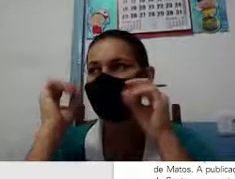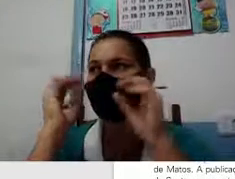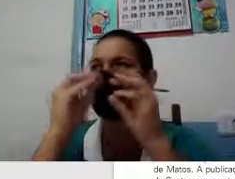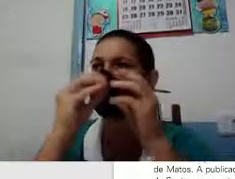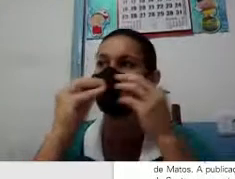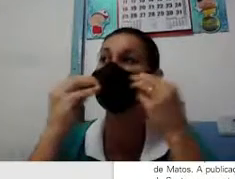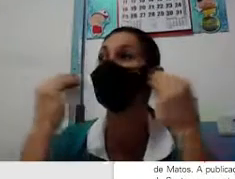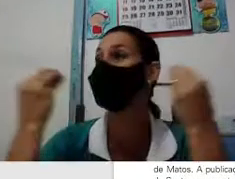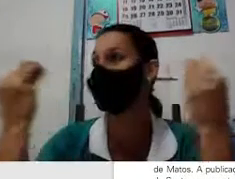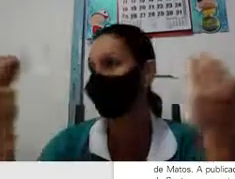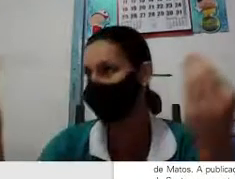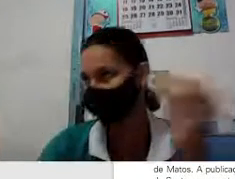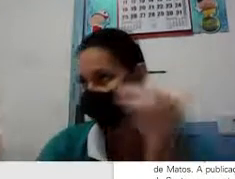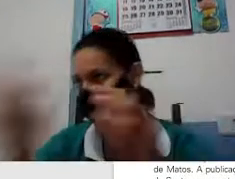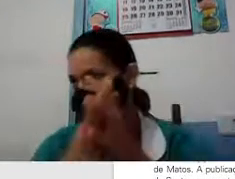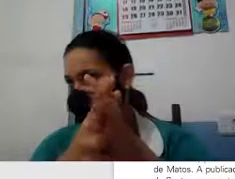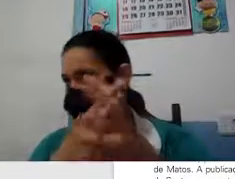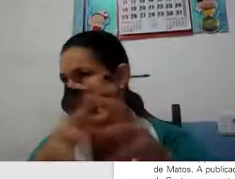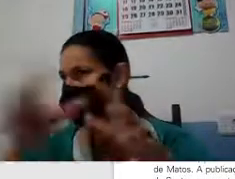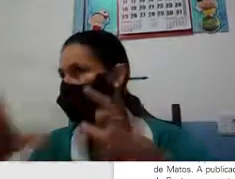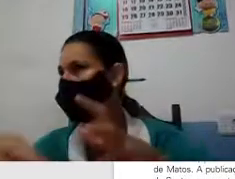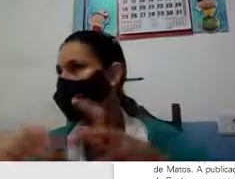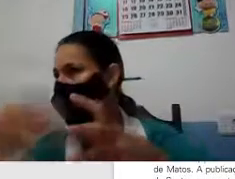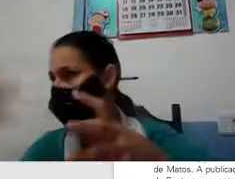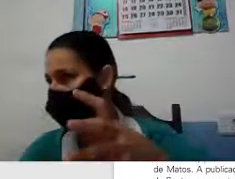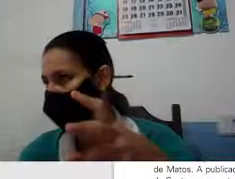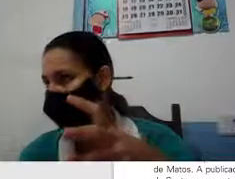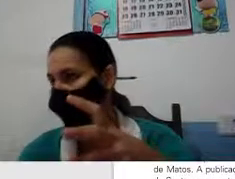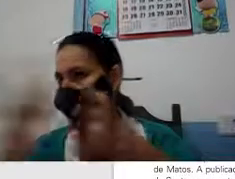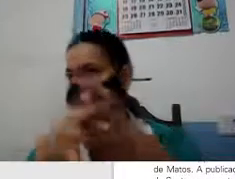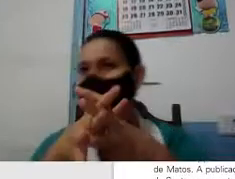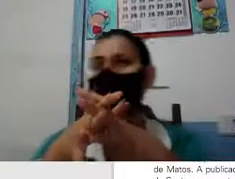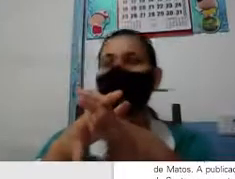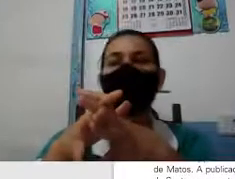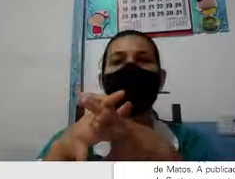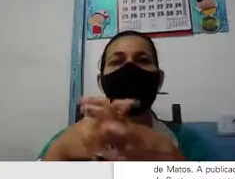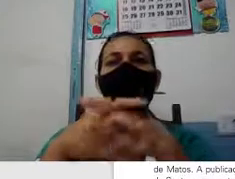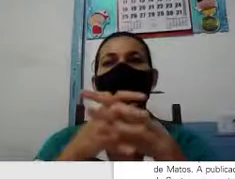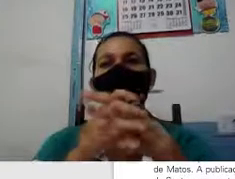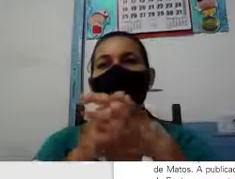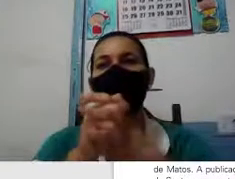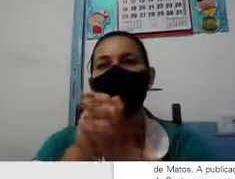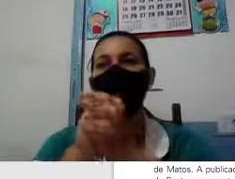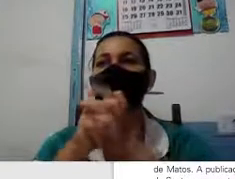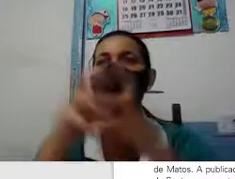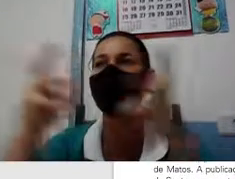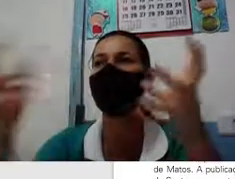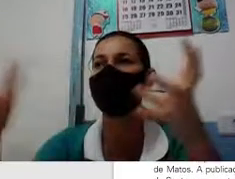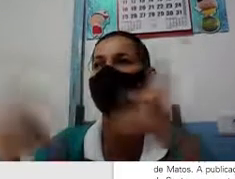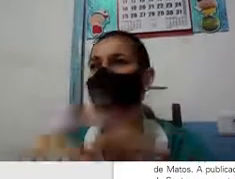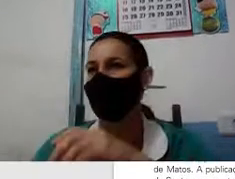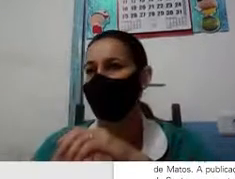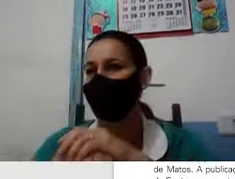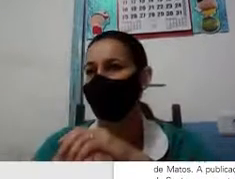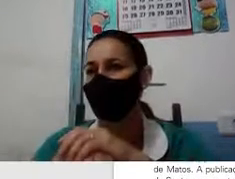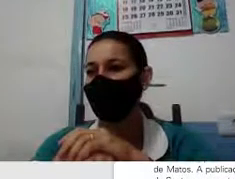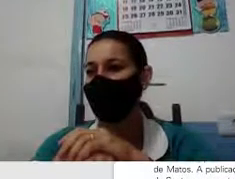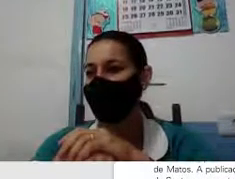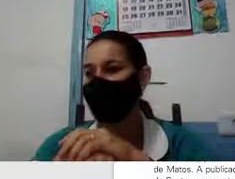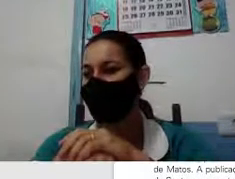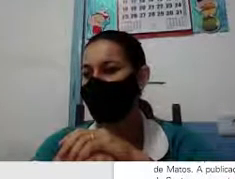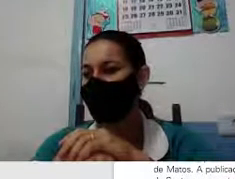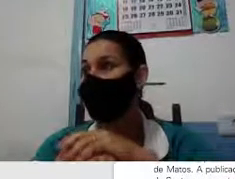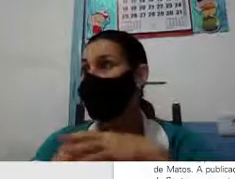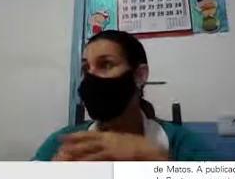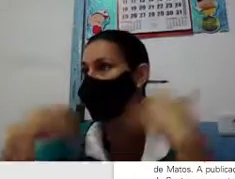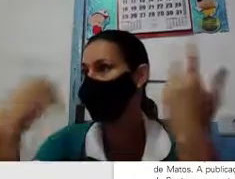ele marca o luxo da igreja nesse período, tá? Então, as igrejas elas eram construídas, né,